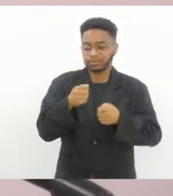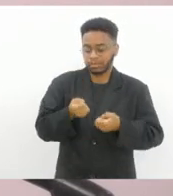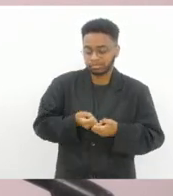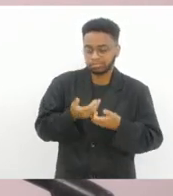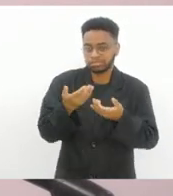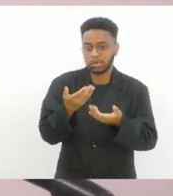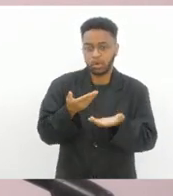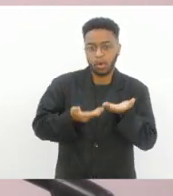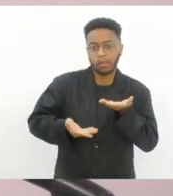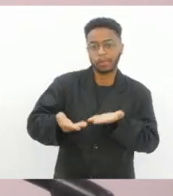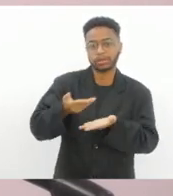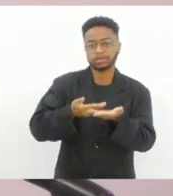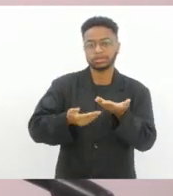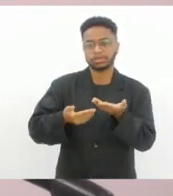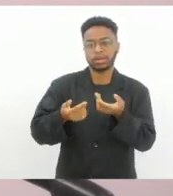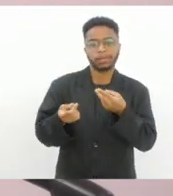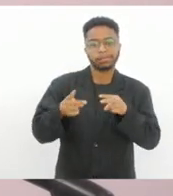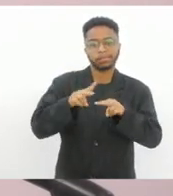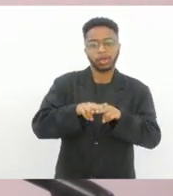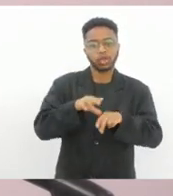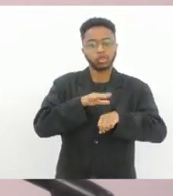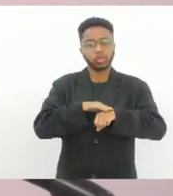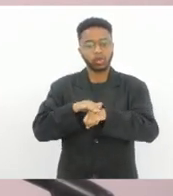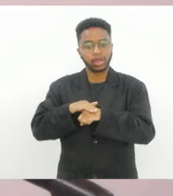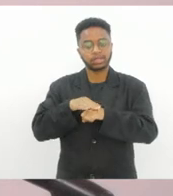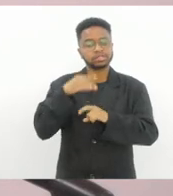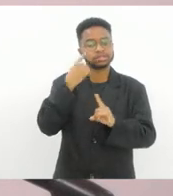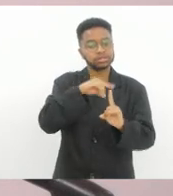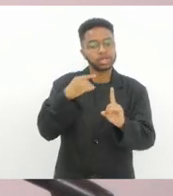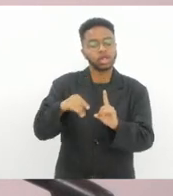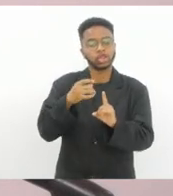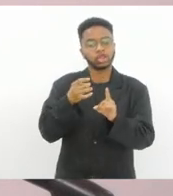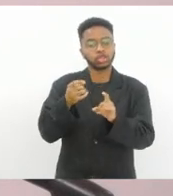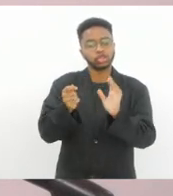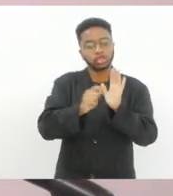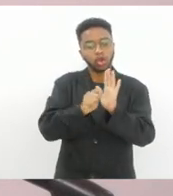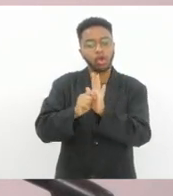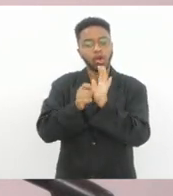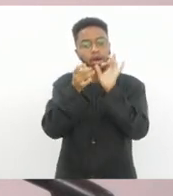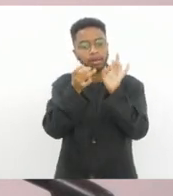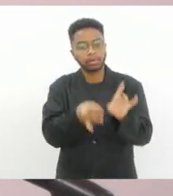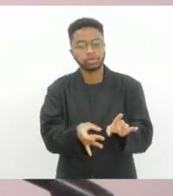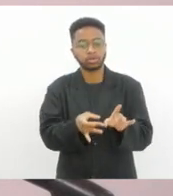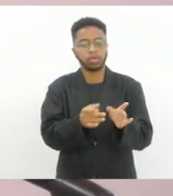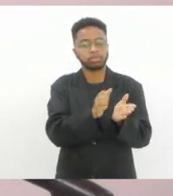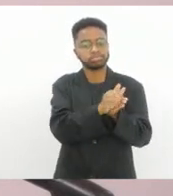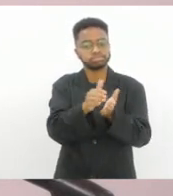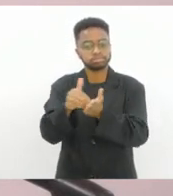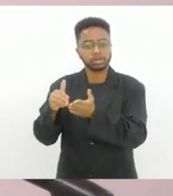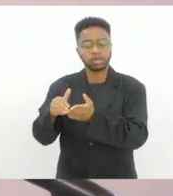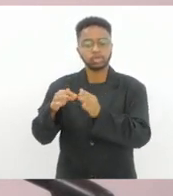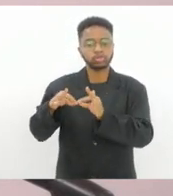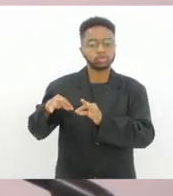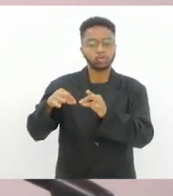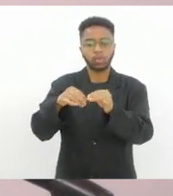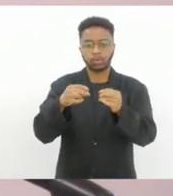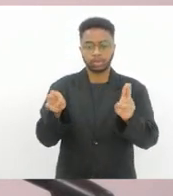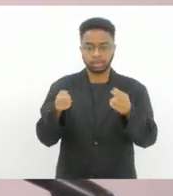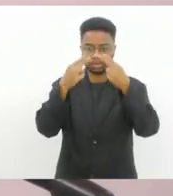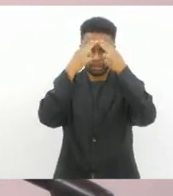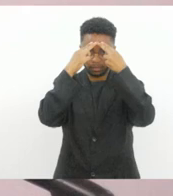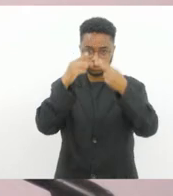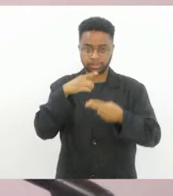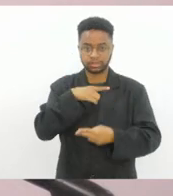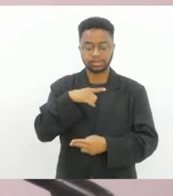compartilhável. Prisão, doenças, maus tratos, drogas, abandonos, deportações, todos os traumas possuem a